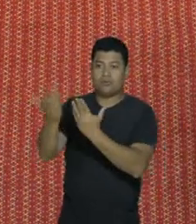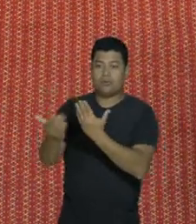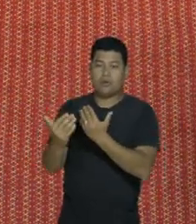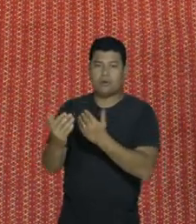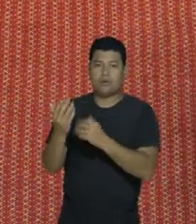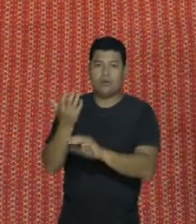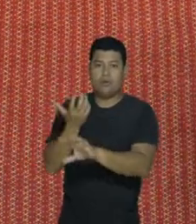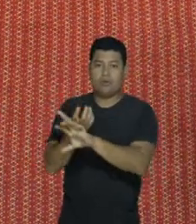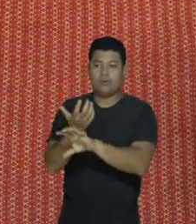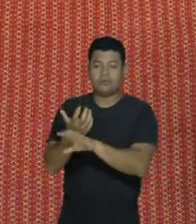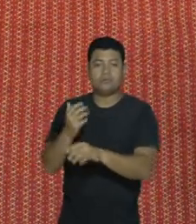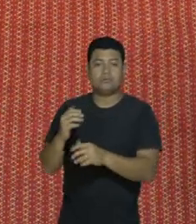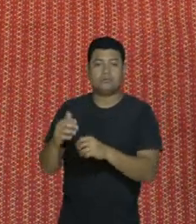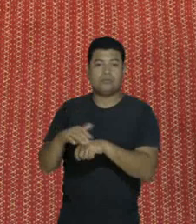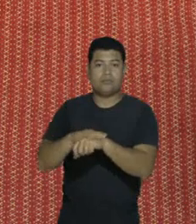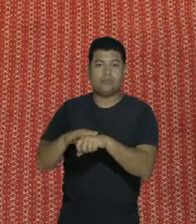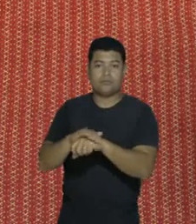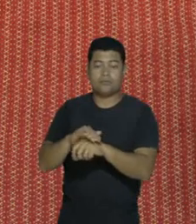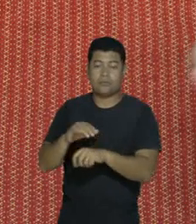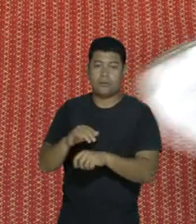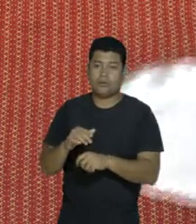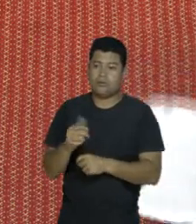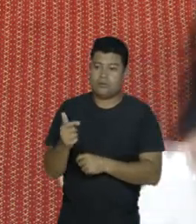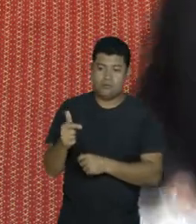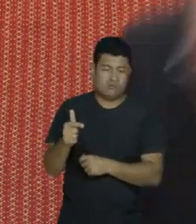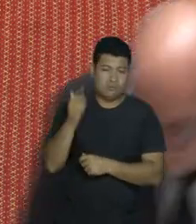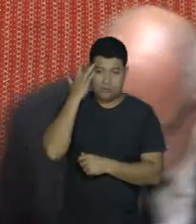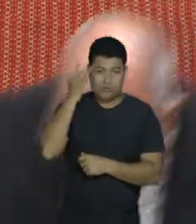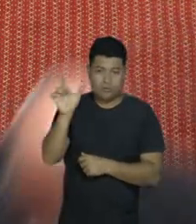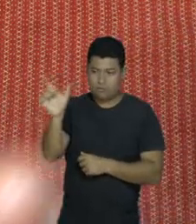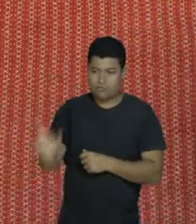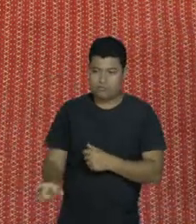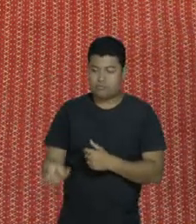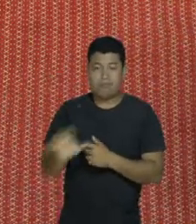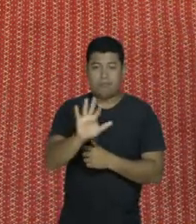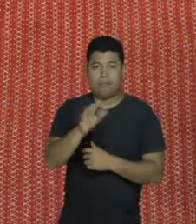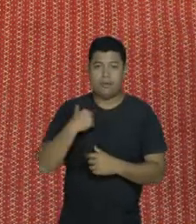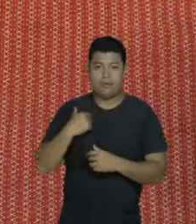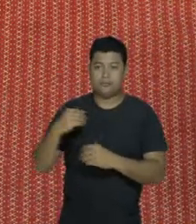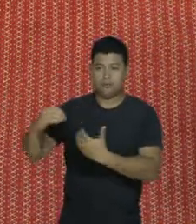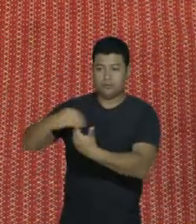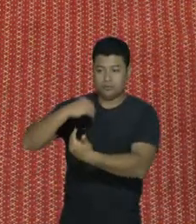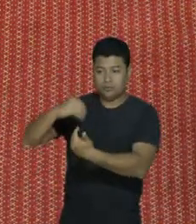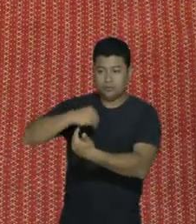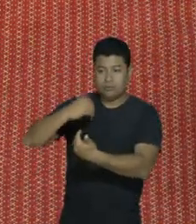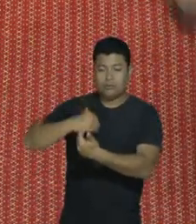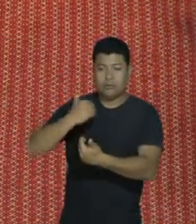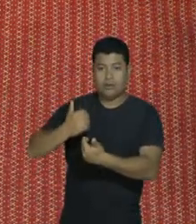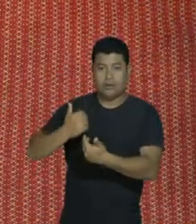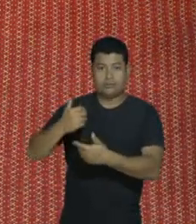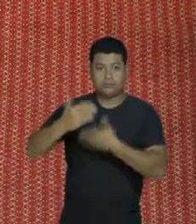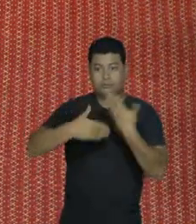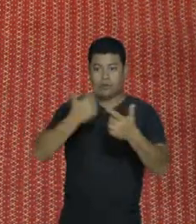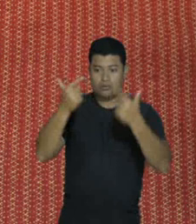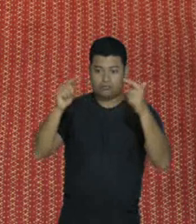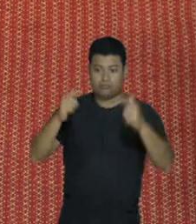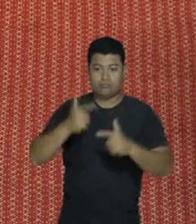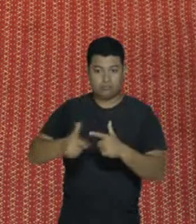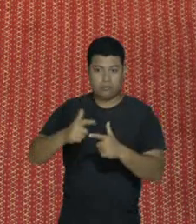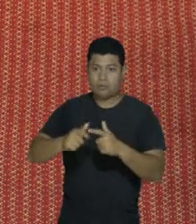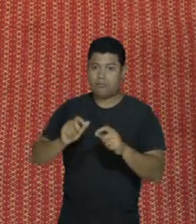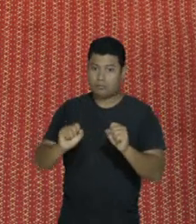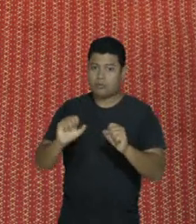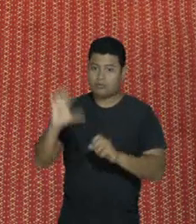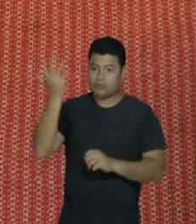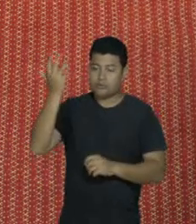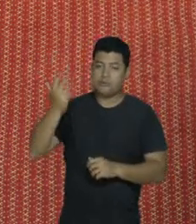para não entrar nas drogas, não ter atividade que sabe que é pior para ele. Então, esse sistema funciona. Então, quero deixar